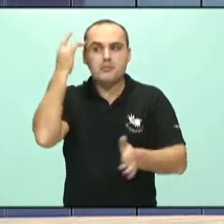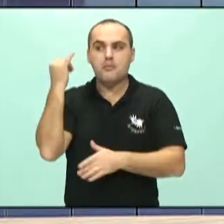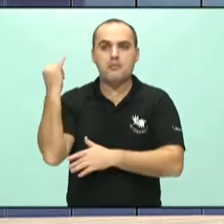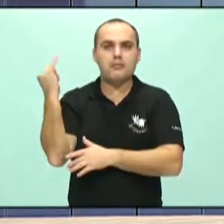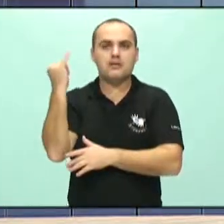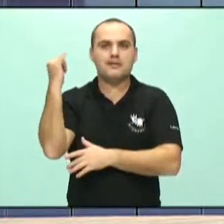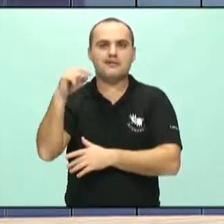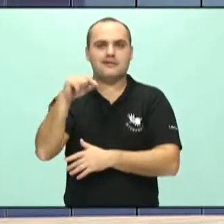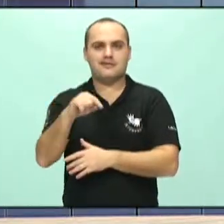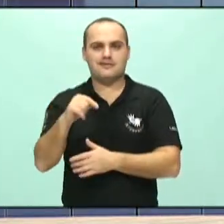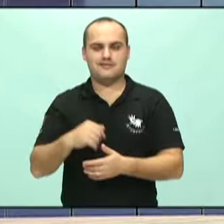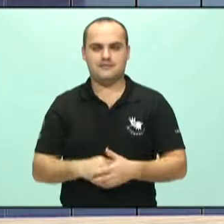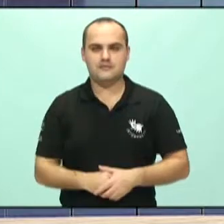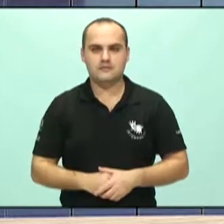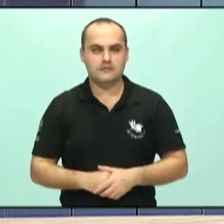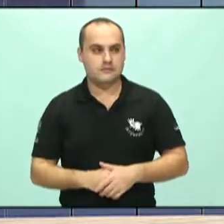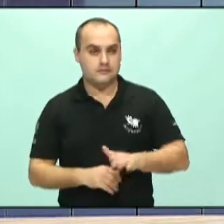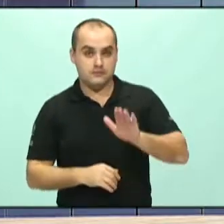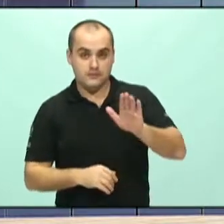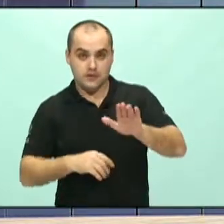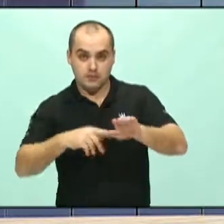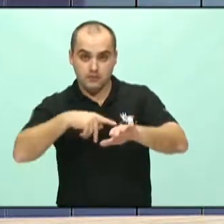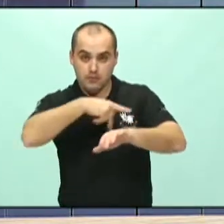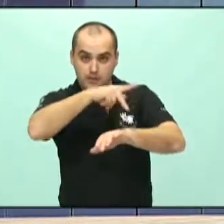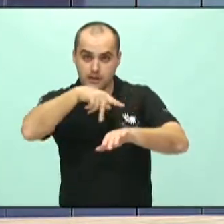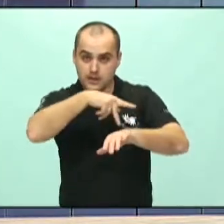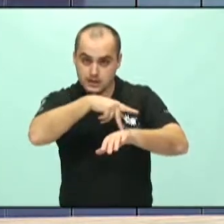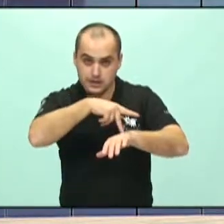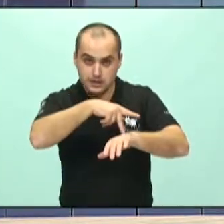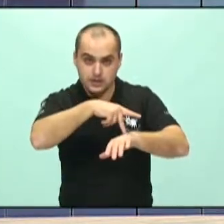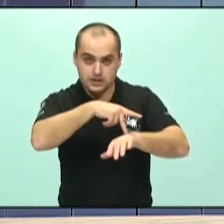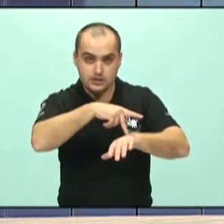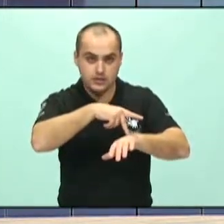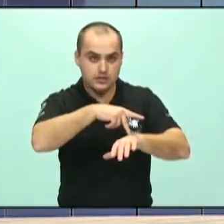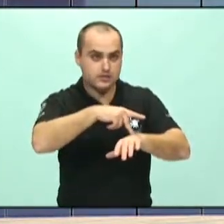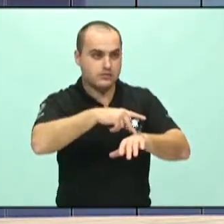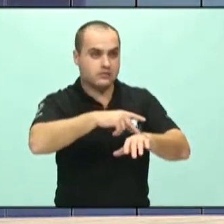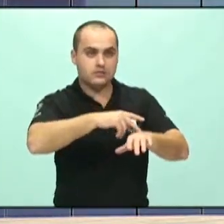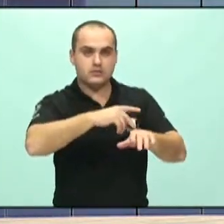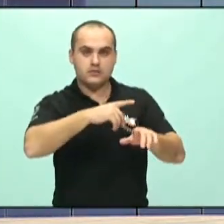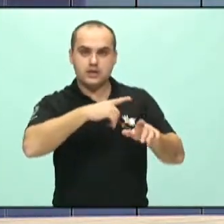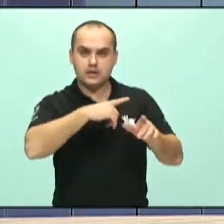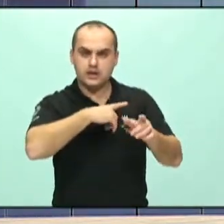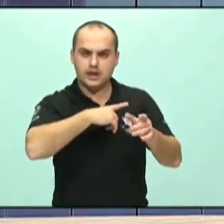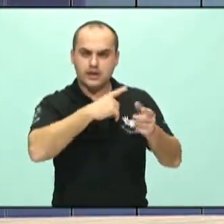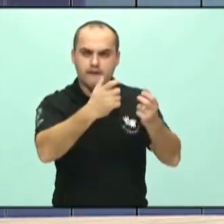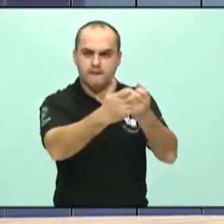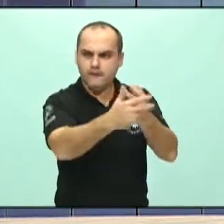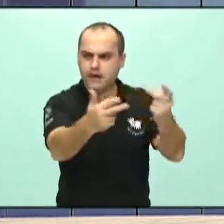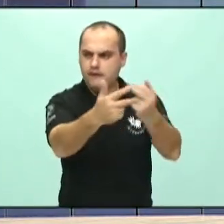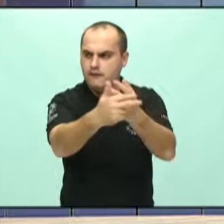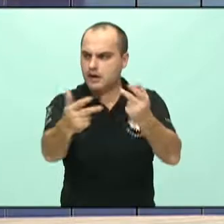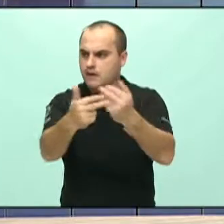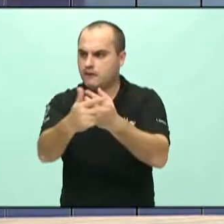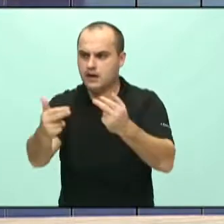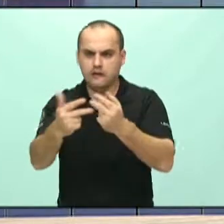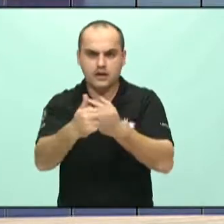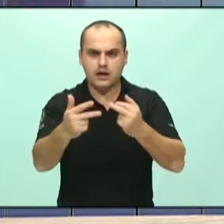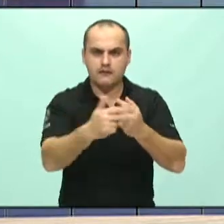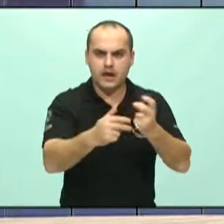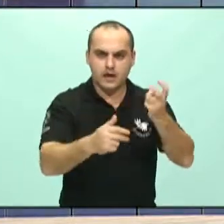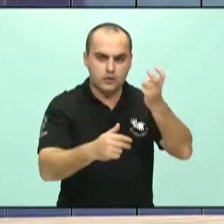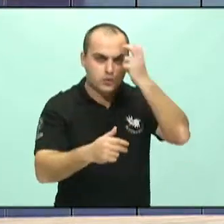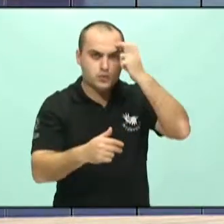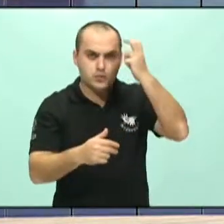em nenhum país tem a grandiosidade de culturas, de inteligências, de criatividade